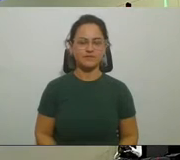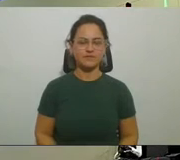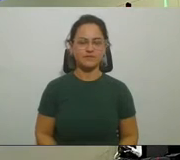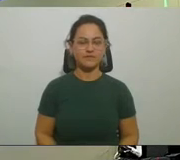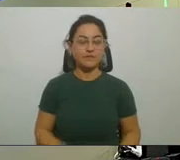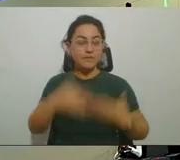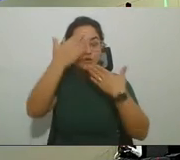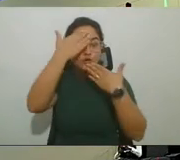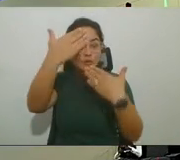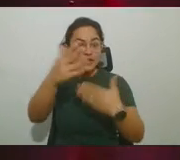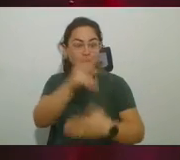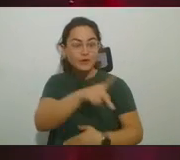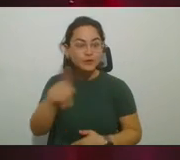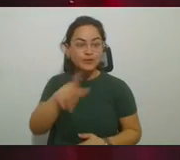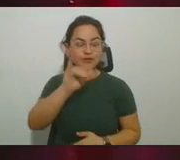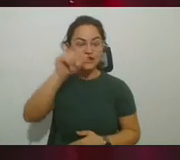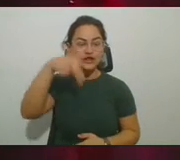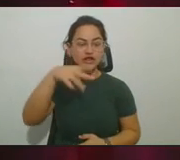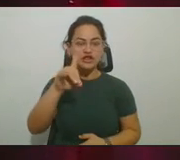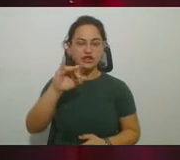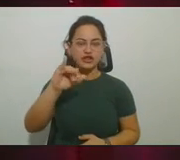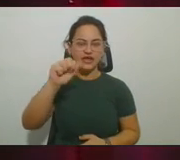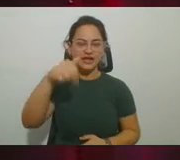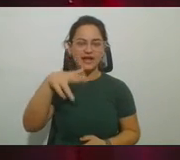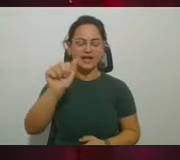Obrigado, professora Indianara.